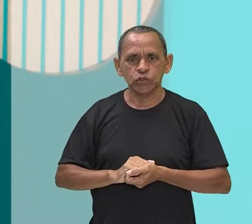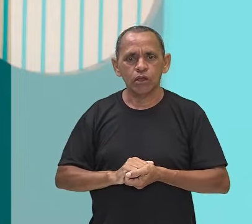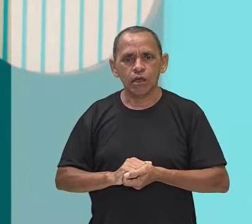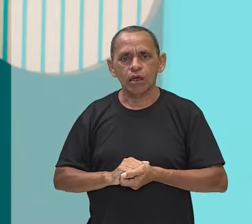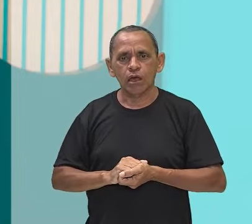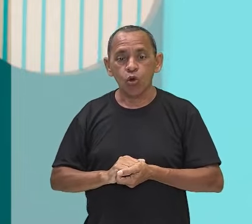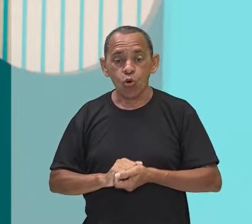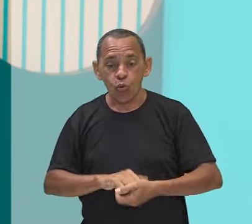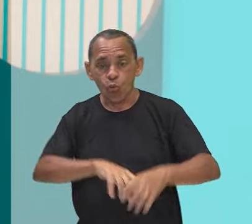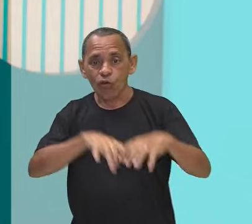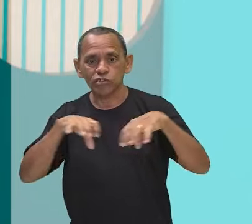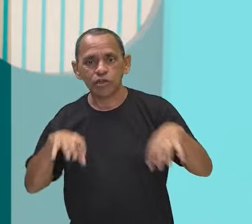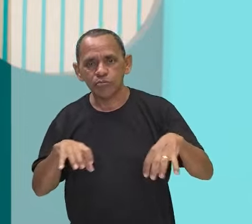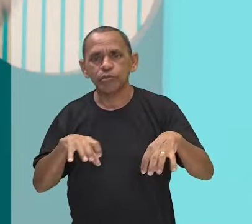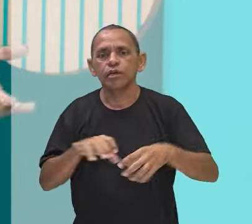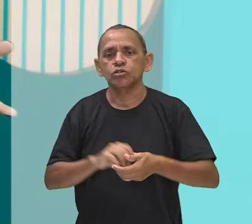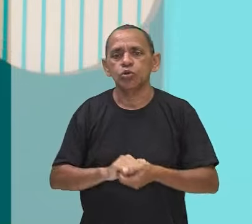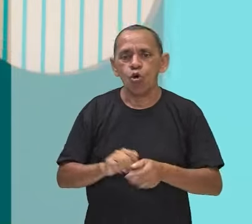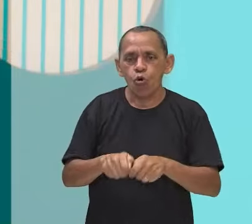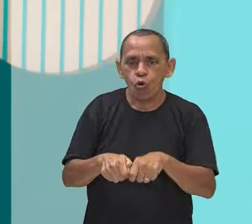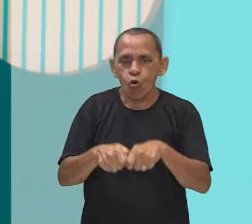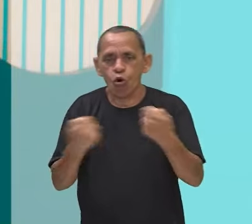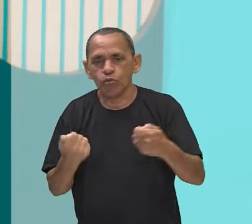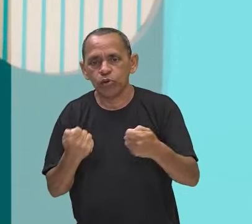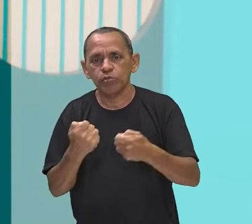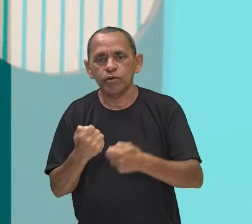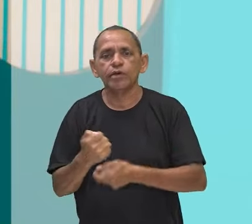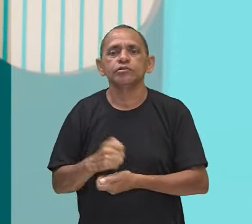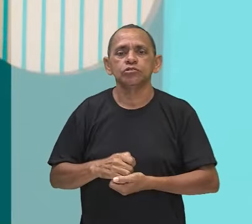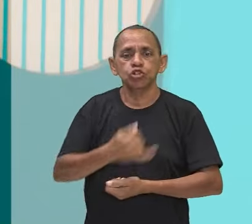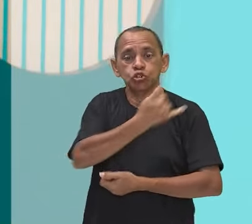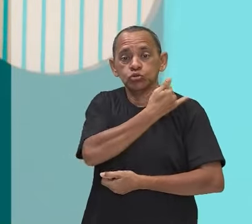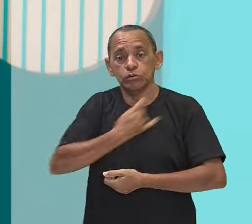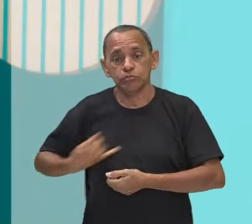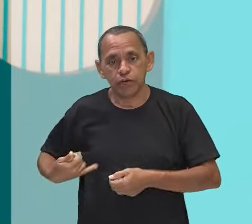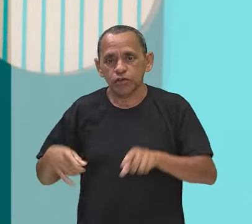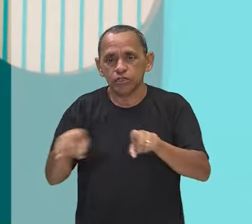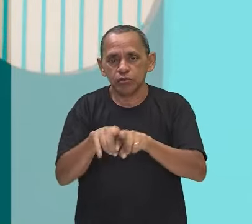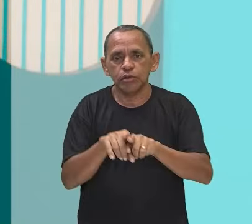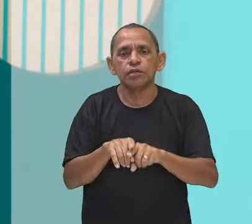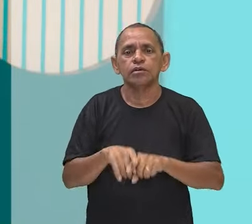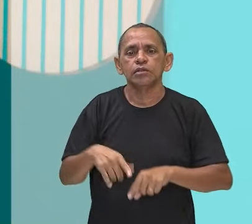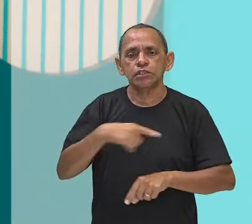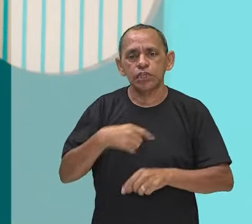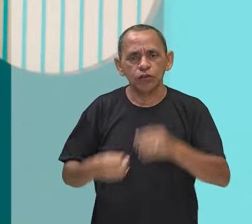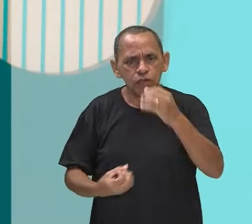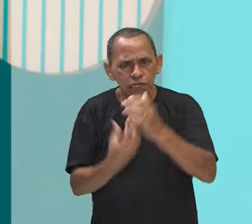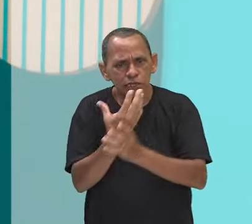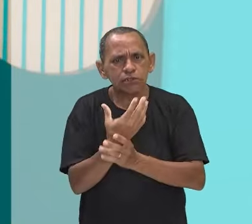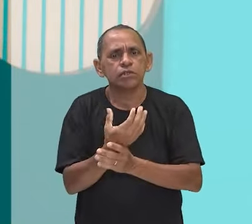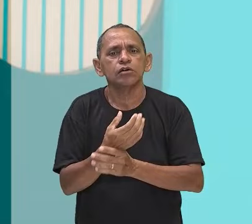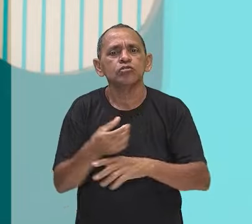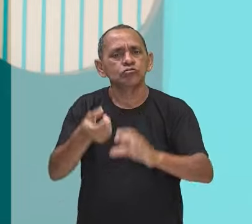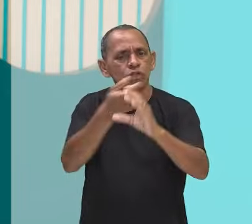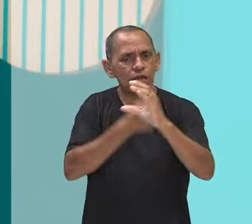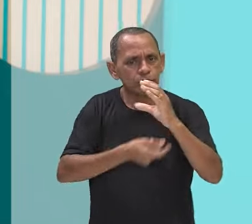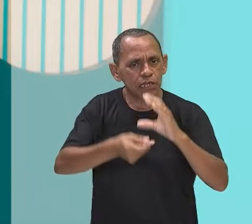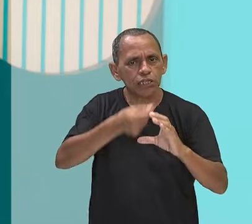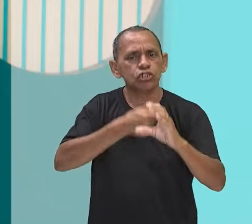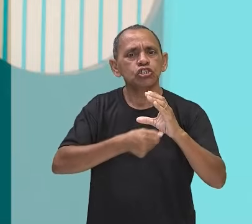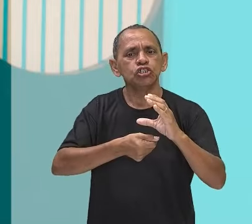vamos ter a ascensão, ou seja, as classes burguesas surgindo de fato. É por isso que surge aí a questão do capitalismo, não é? O